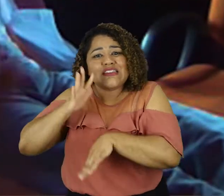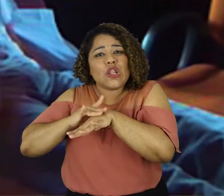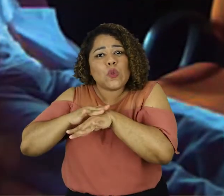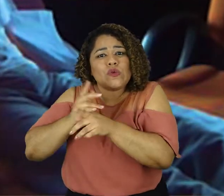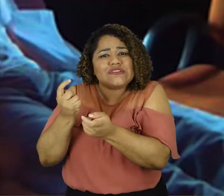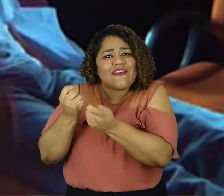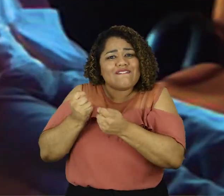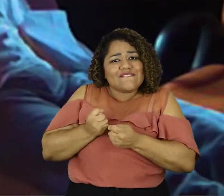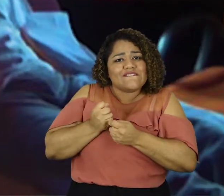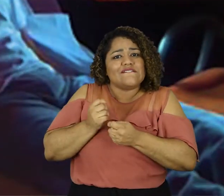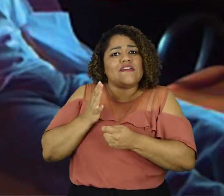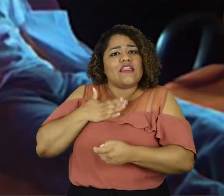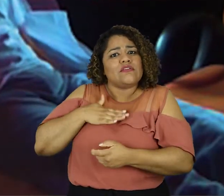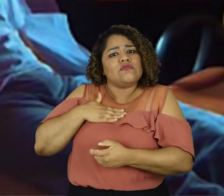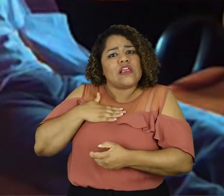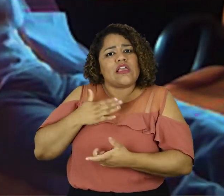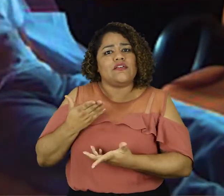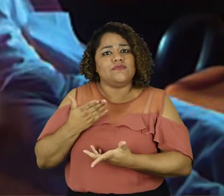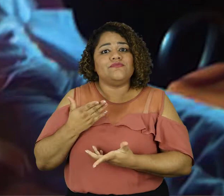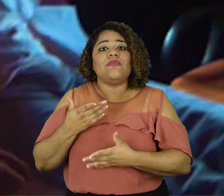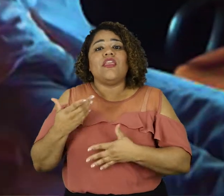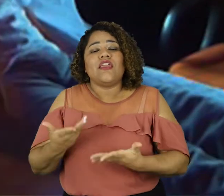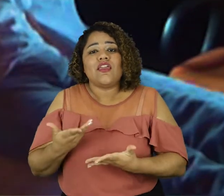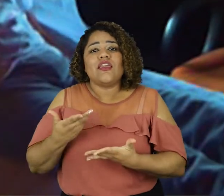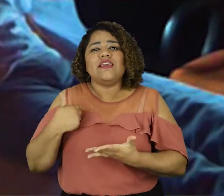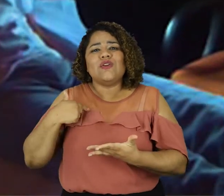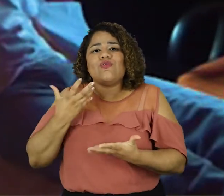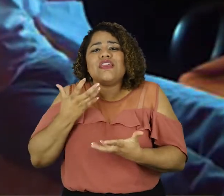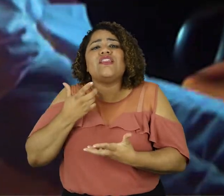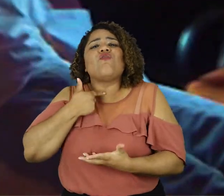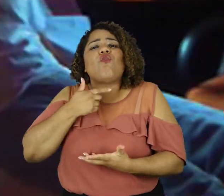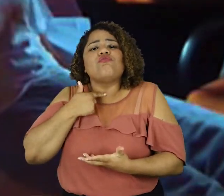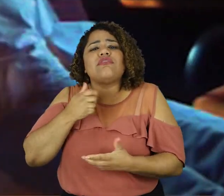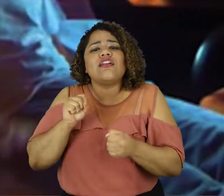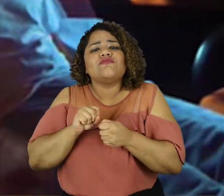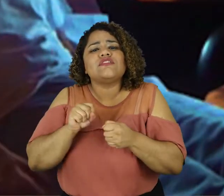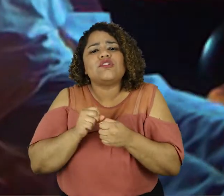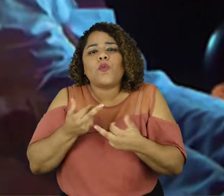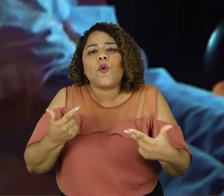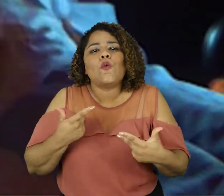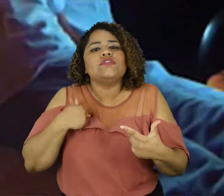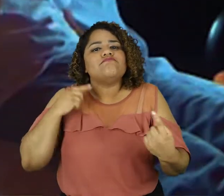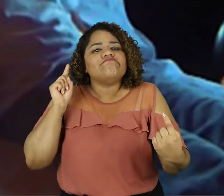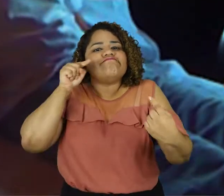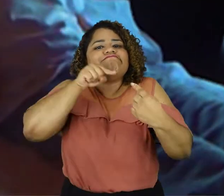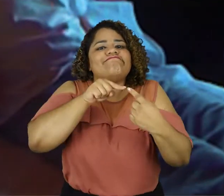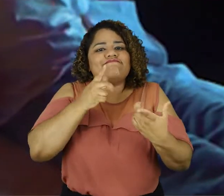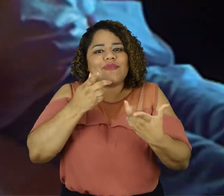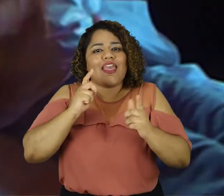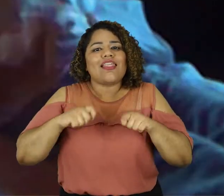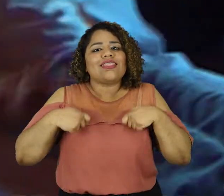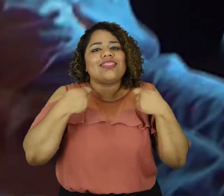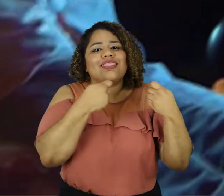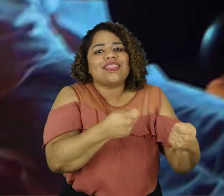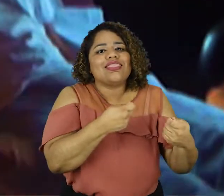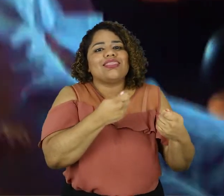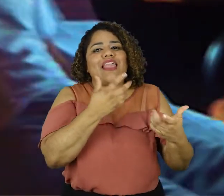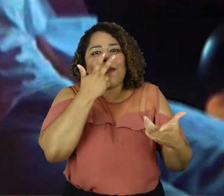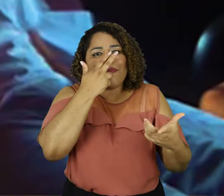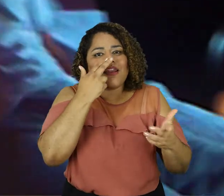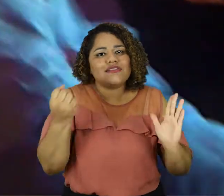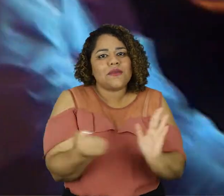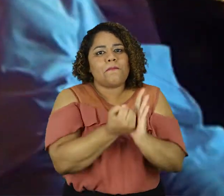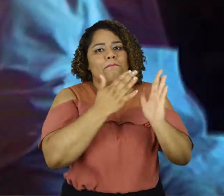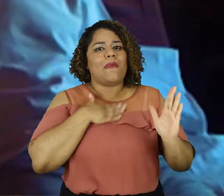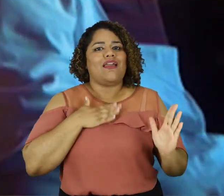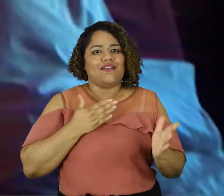queria fazer algo que me fizesse sentido, queria me sentir útil para a sociedade novamente, quem sabe deixar um legado. Fazendo um